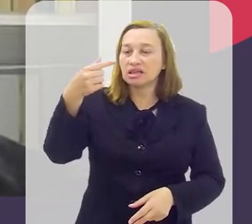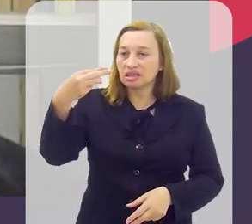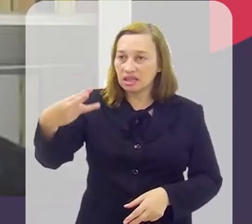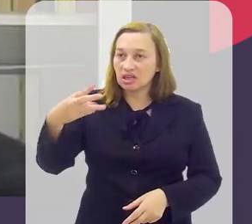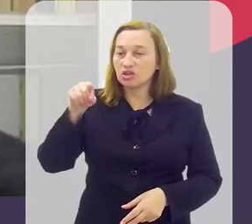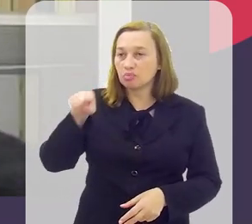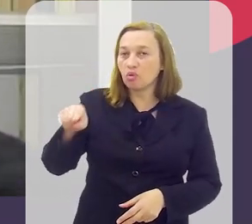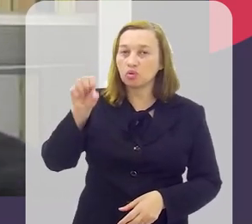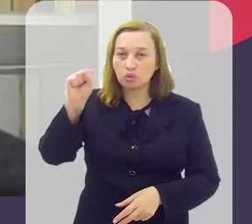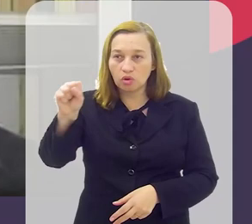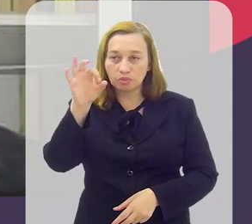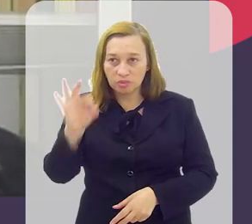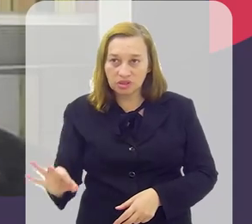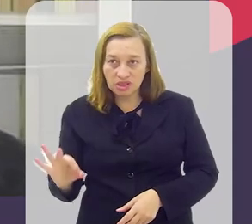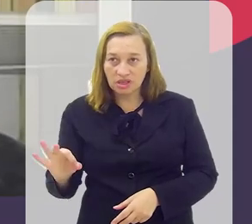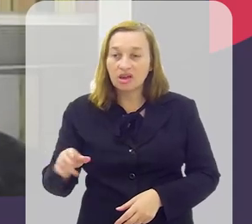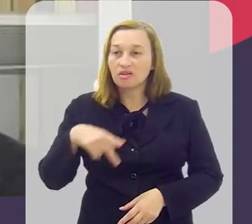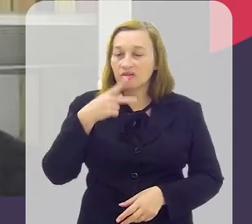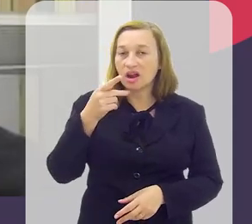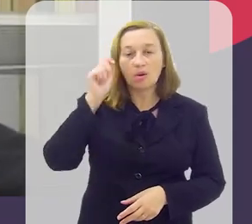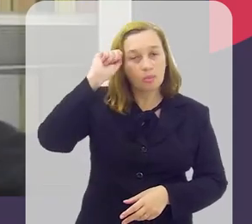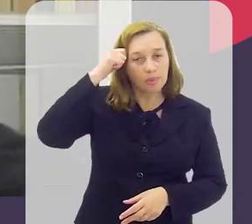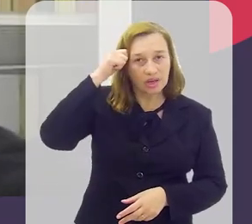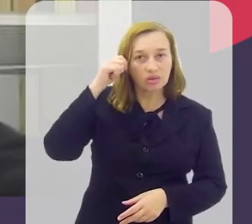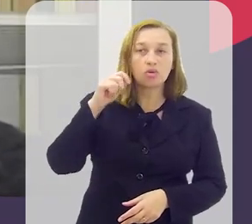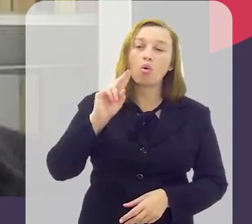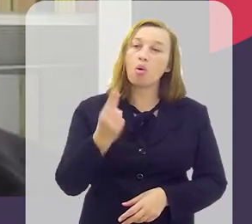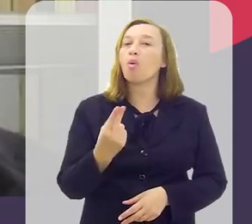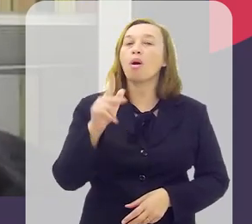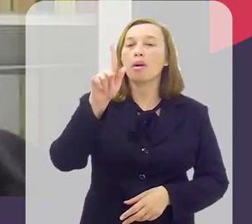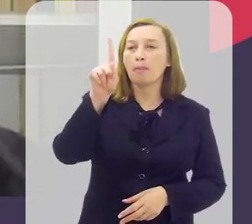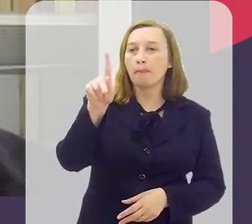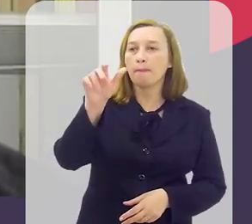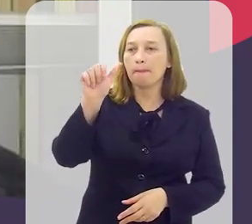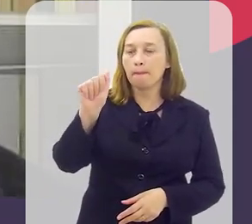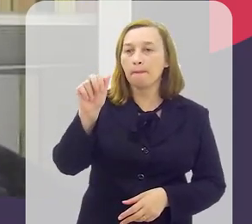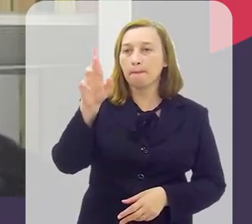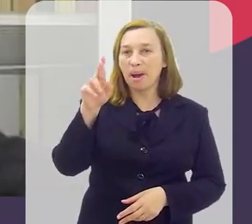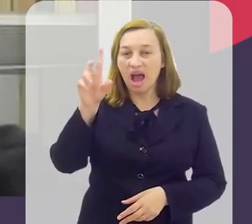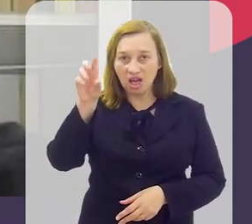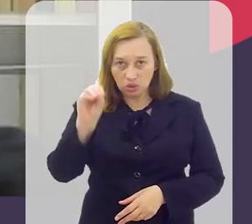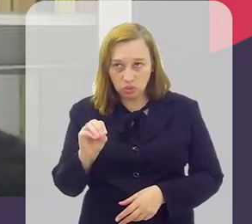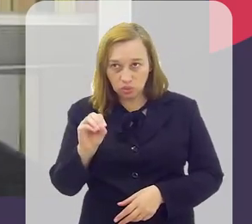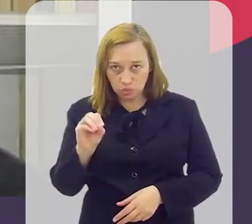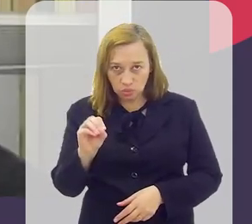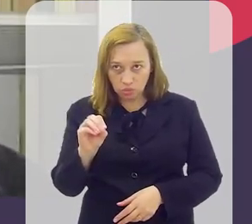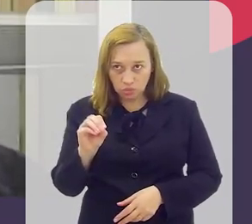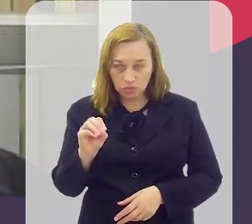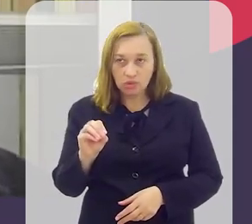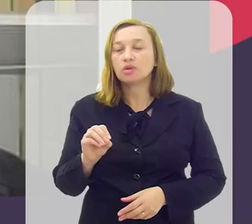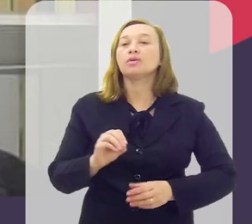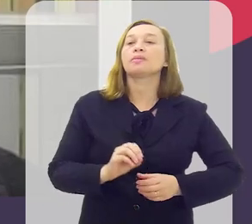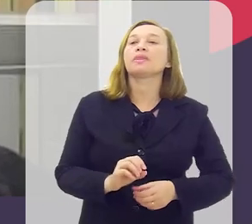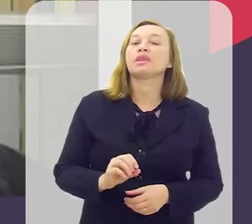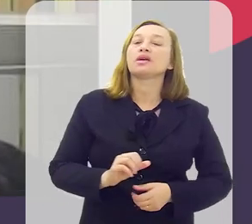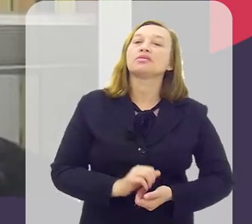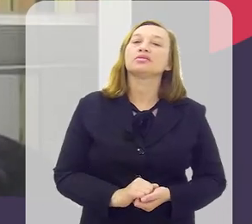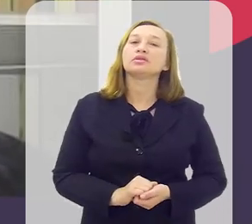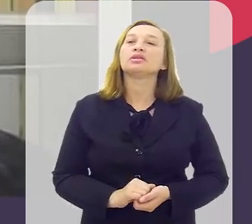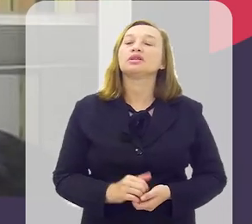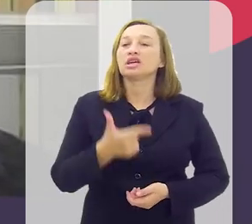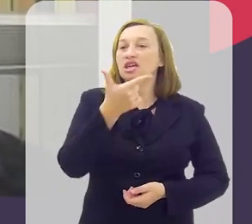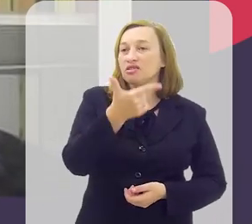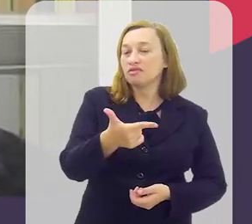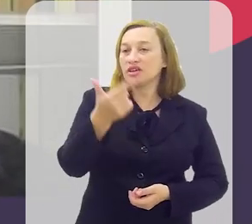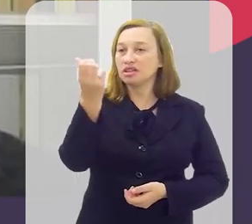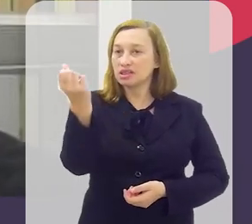73,8% dos entregadores se autodeclarou como preto ou pardo, ou seja, que a gente classificou como negro, seguindo a classificação do IBGE, e